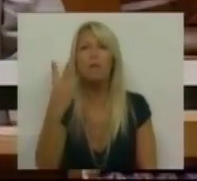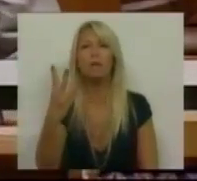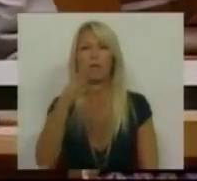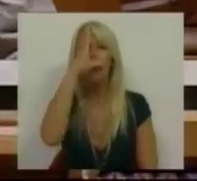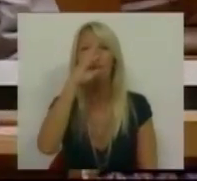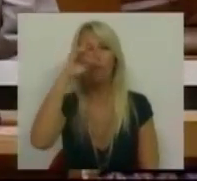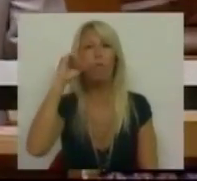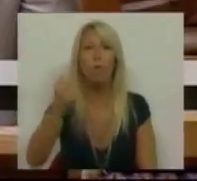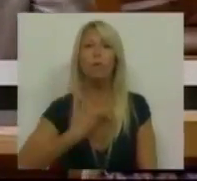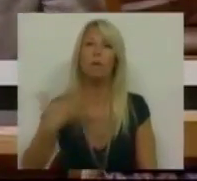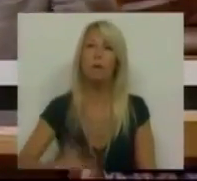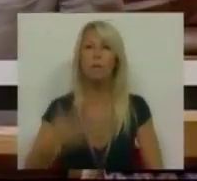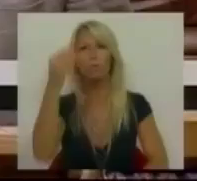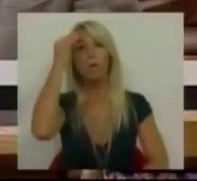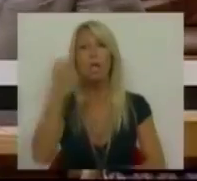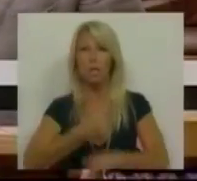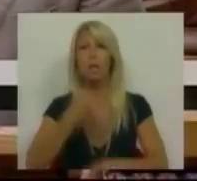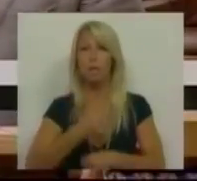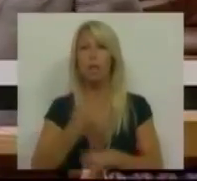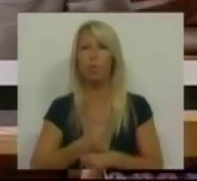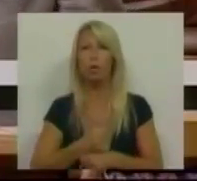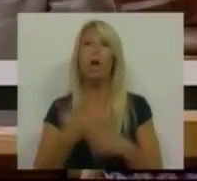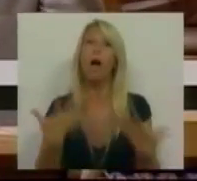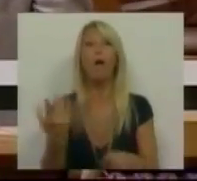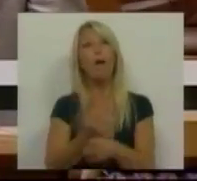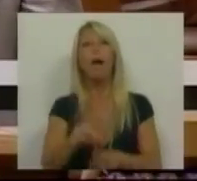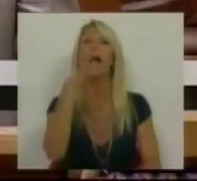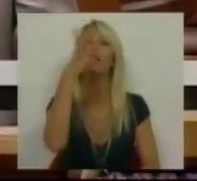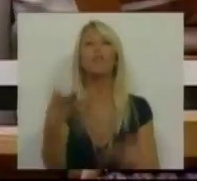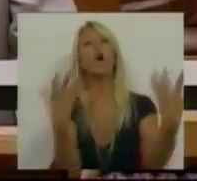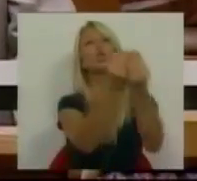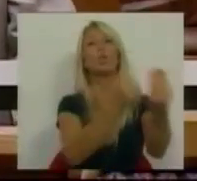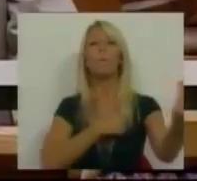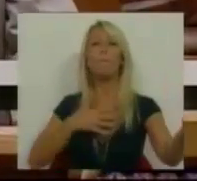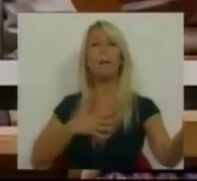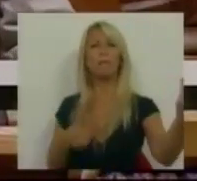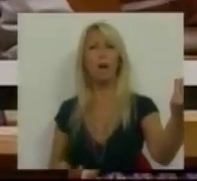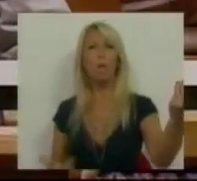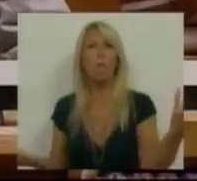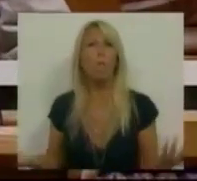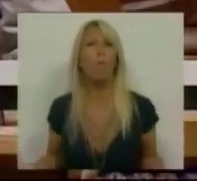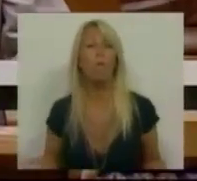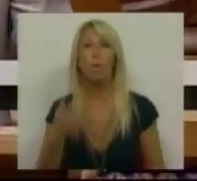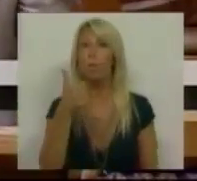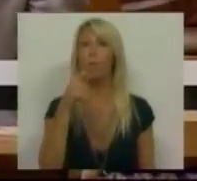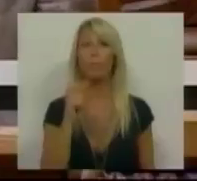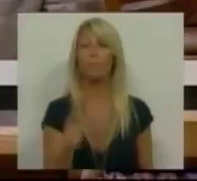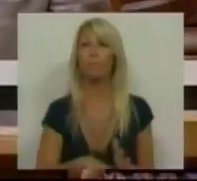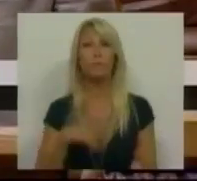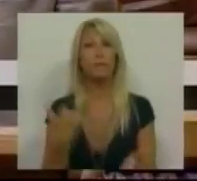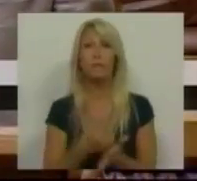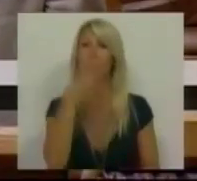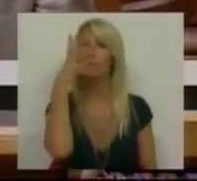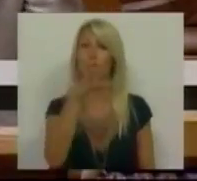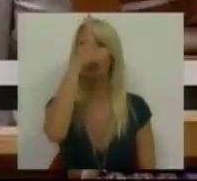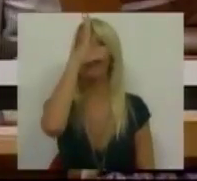direito dos trabalhadores para agora, de uma vez só, dizer que vai estar ao lado dos patrões. O Bloco de Esquerda sempre disse que o Governo tem uma escolha